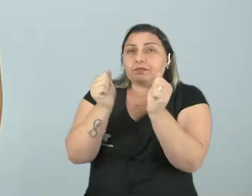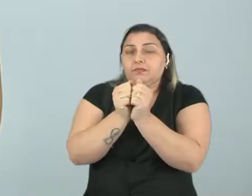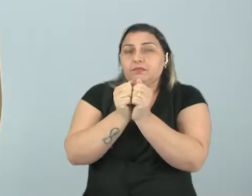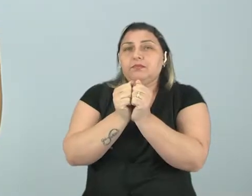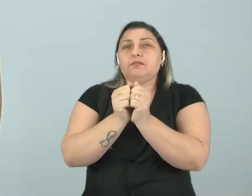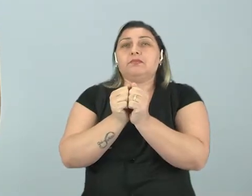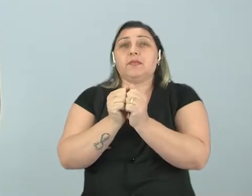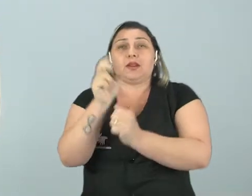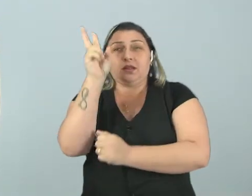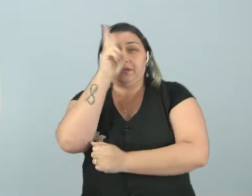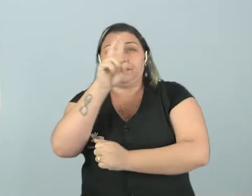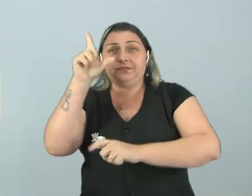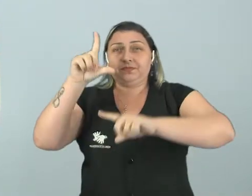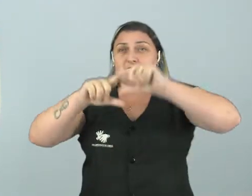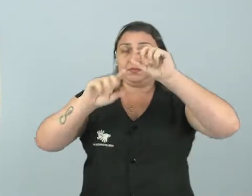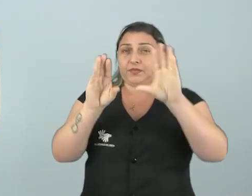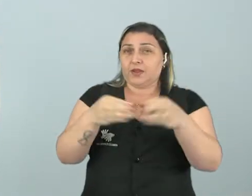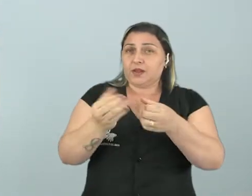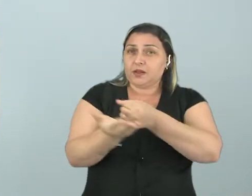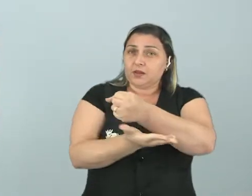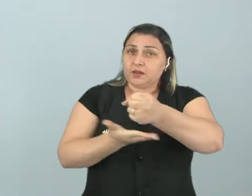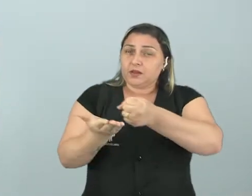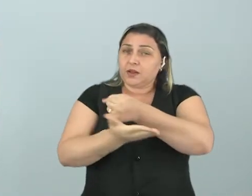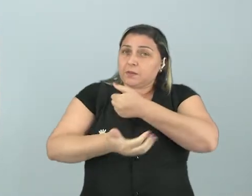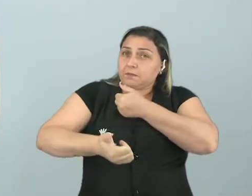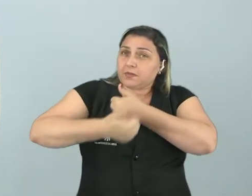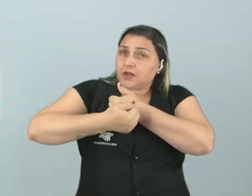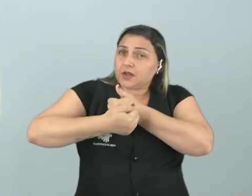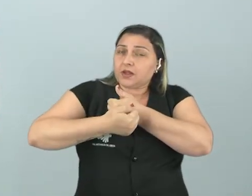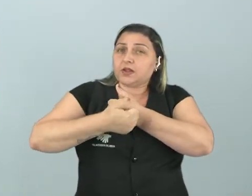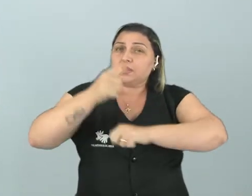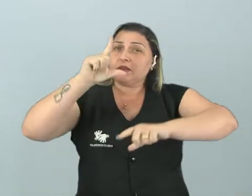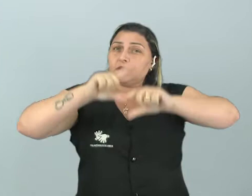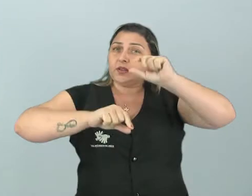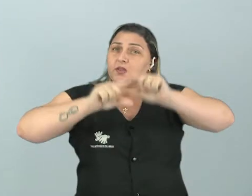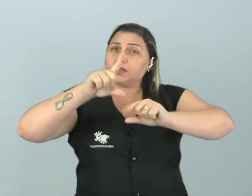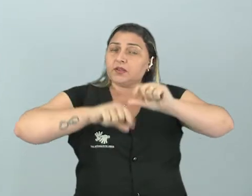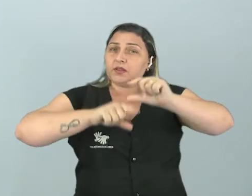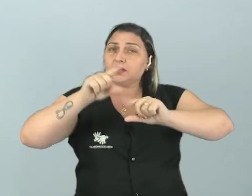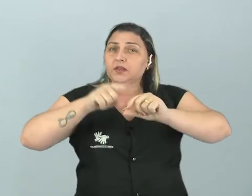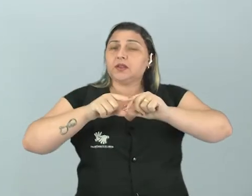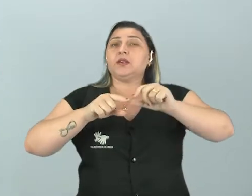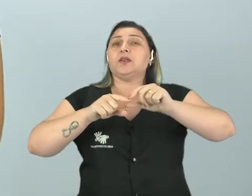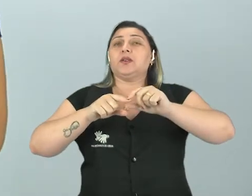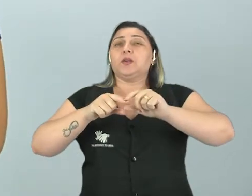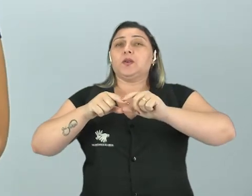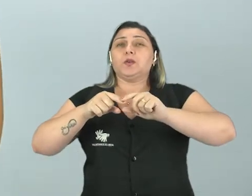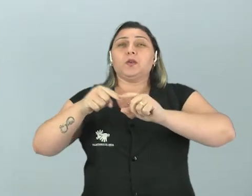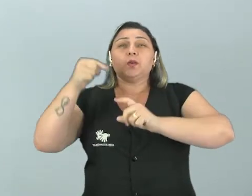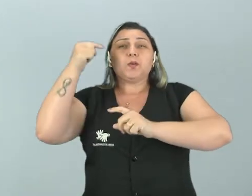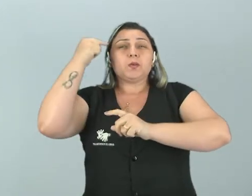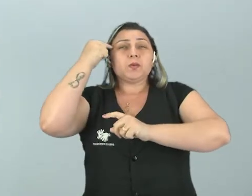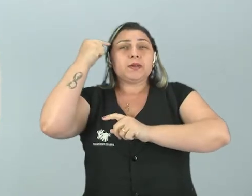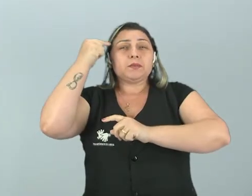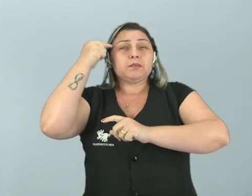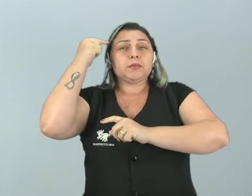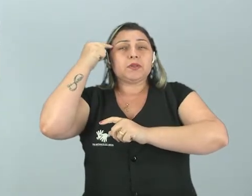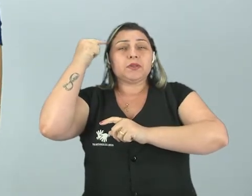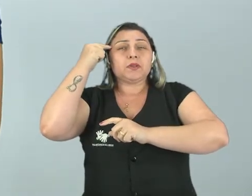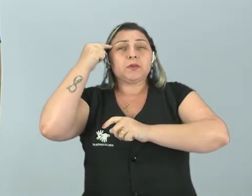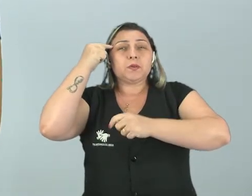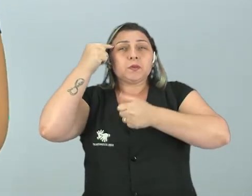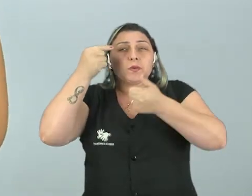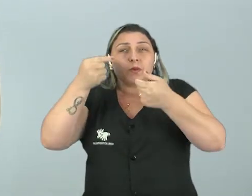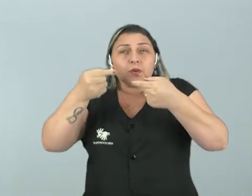falei que a constelação ela é baseada na proximidade das estrelas com uma linha imaginária, uma imaginação de uma